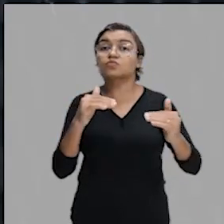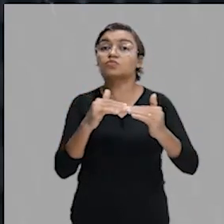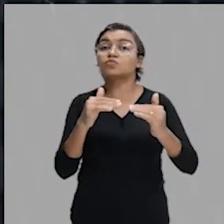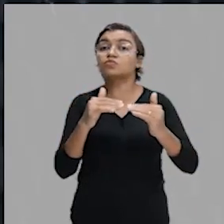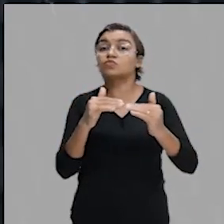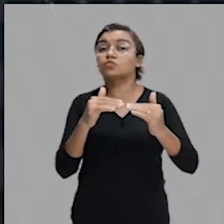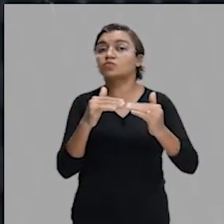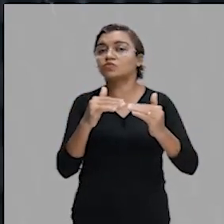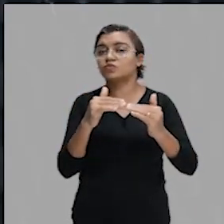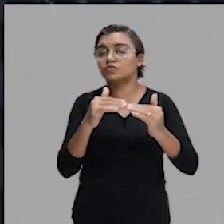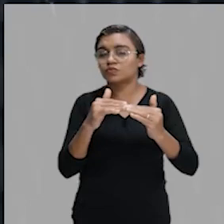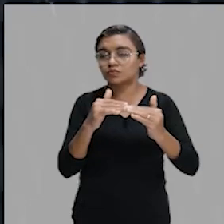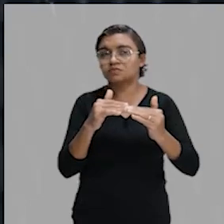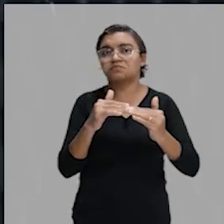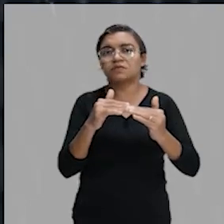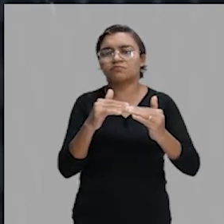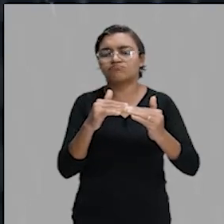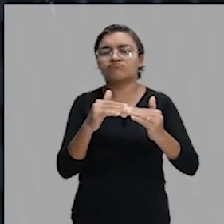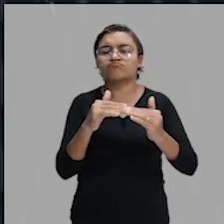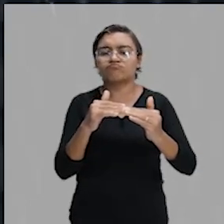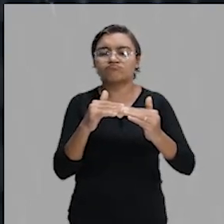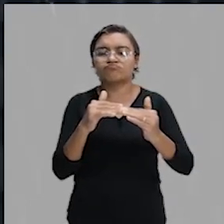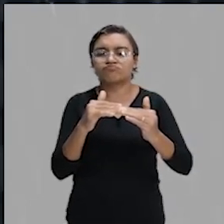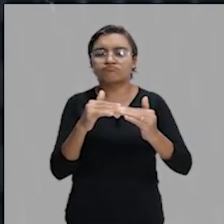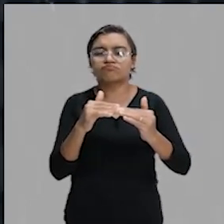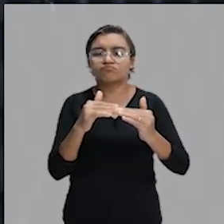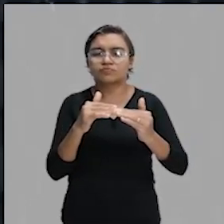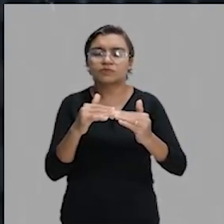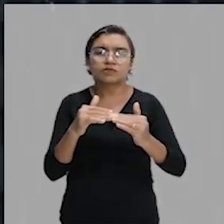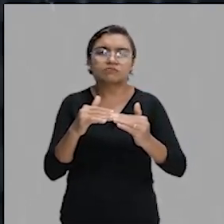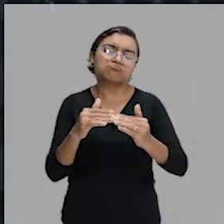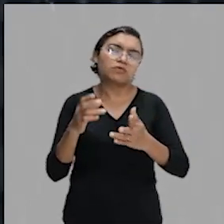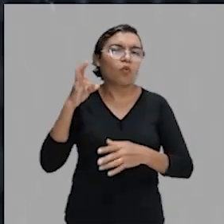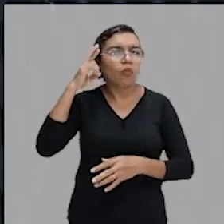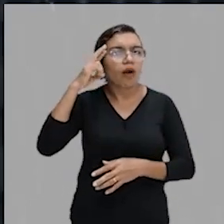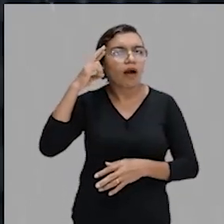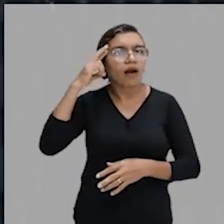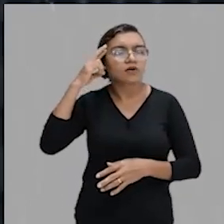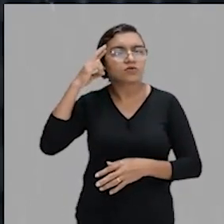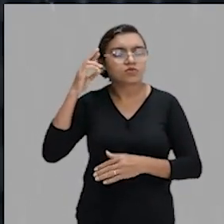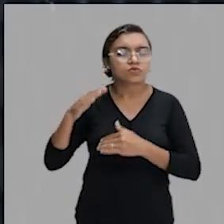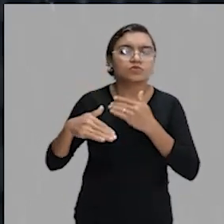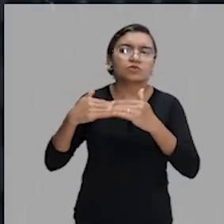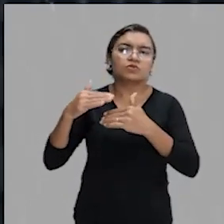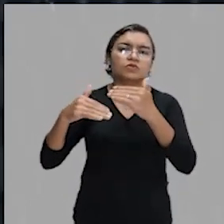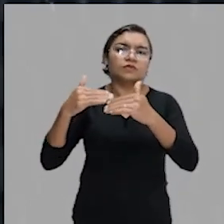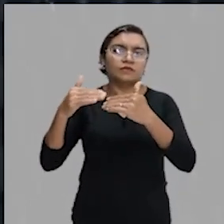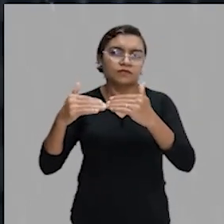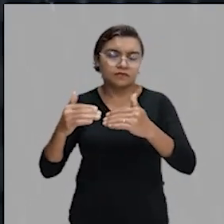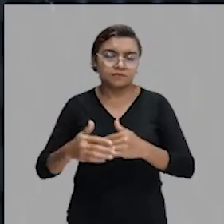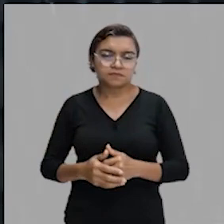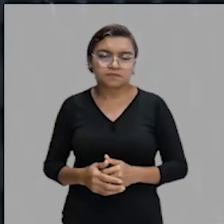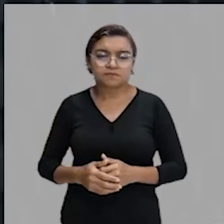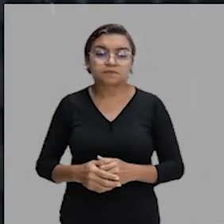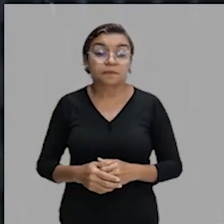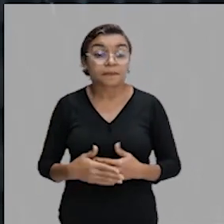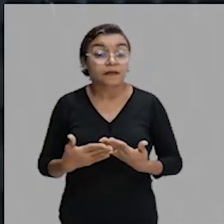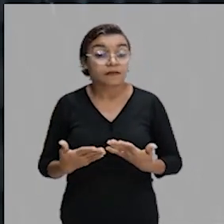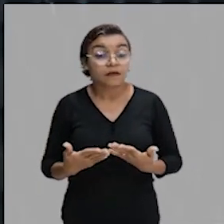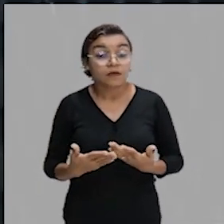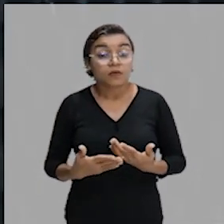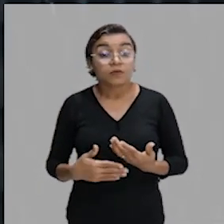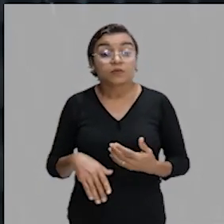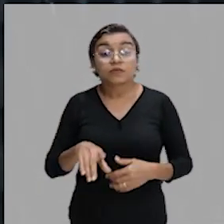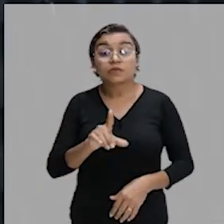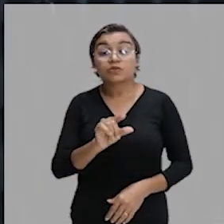chegando aqui para traduzir o que o raciocínio está desenvolvendo dentro do bojo do seu sistema em geral, tá? Então, nós vamos